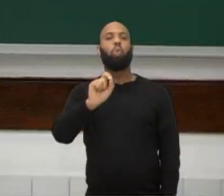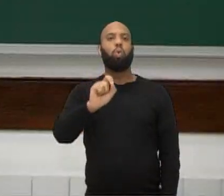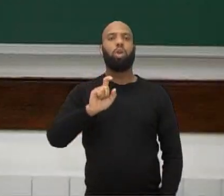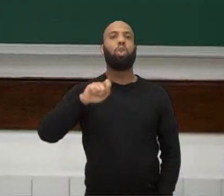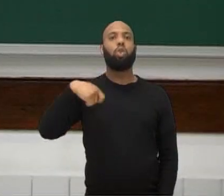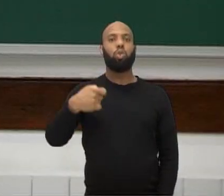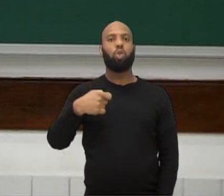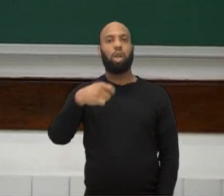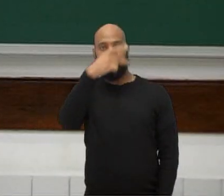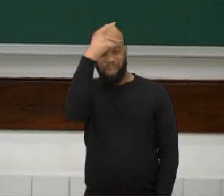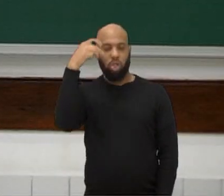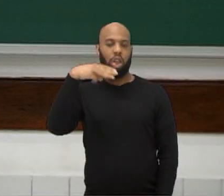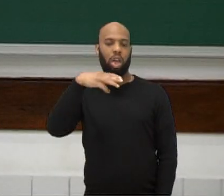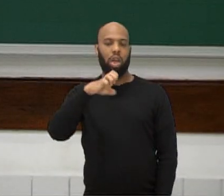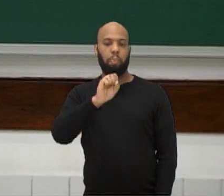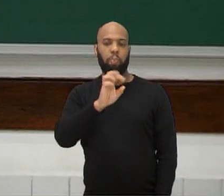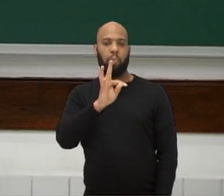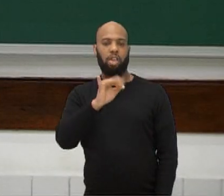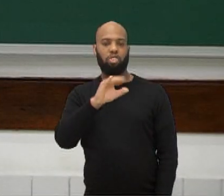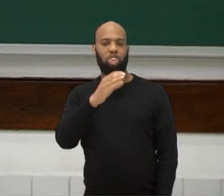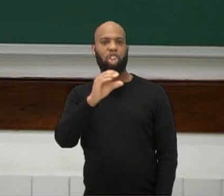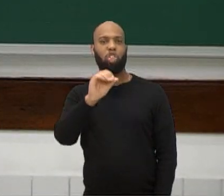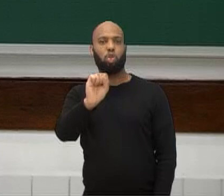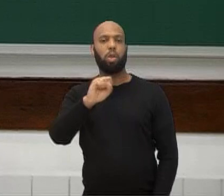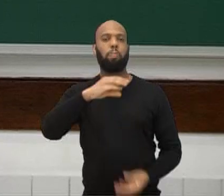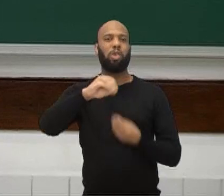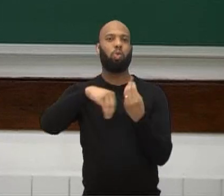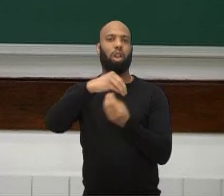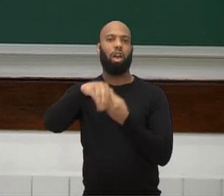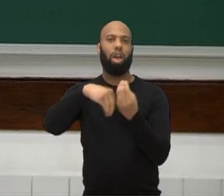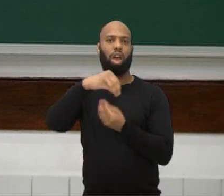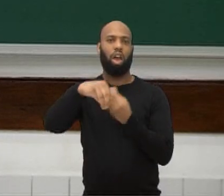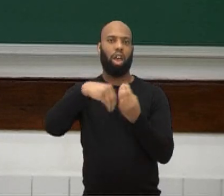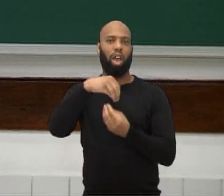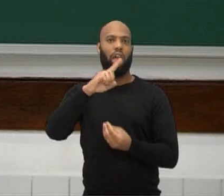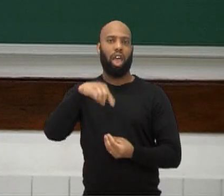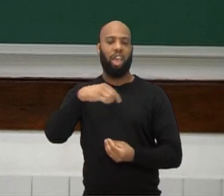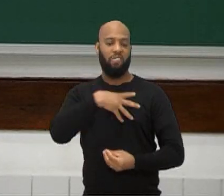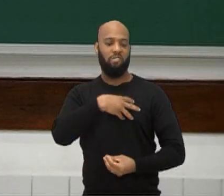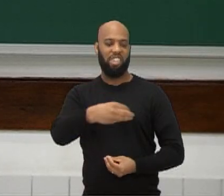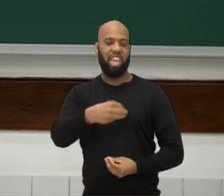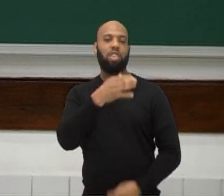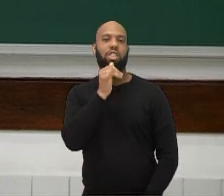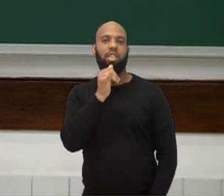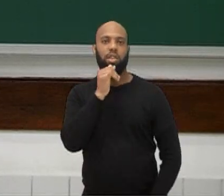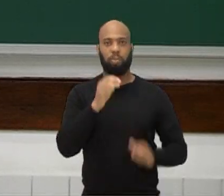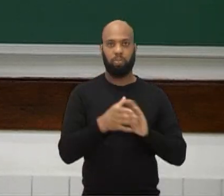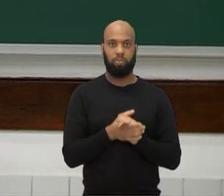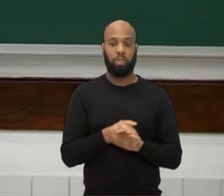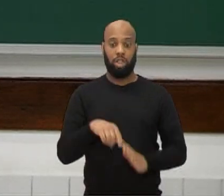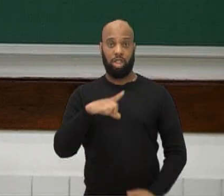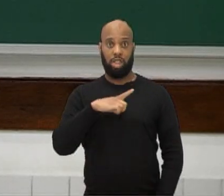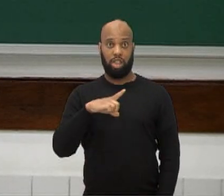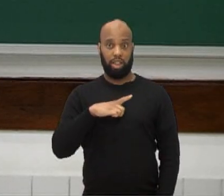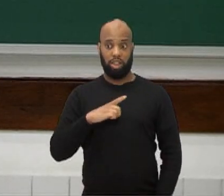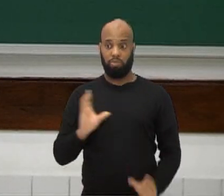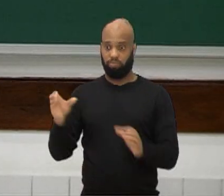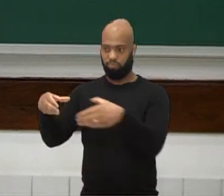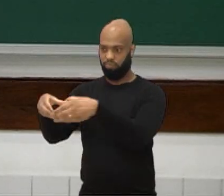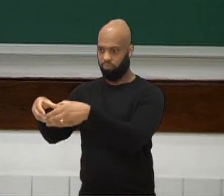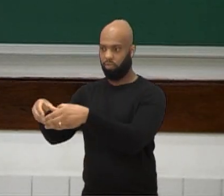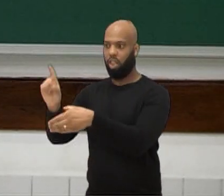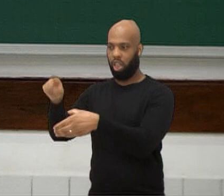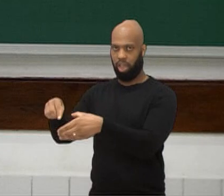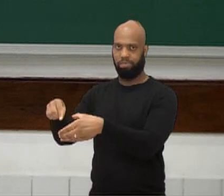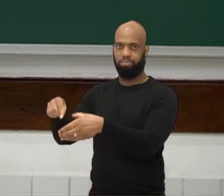dos mestiços. Então, o que são os mestiços? Os mestiços são aqueles filhos, tá? Filhos que poderiam